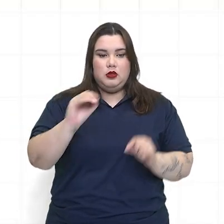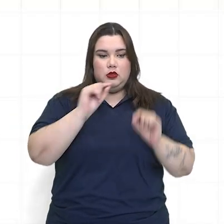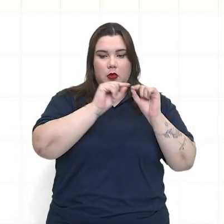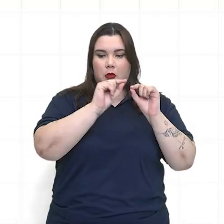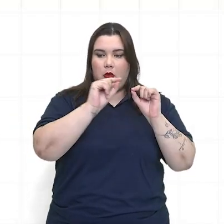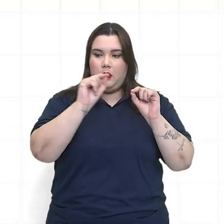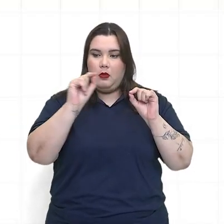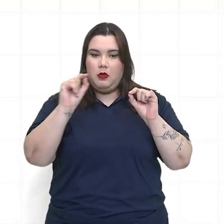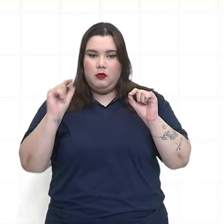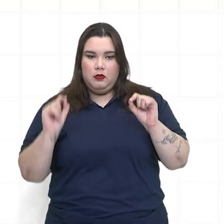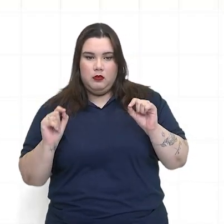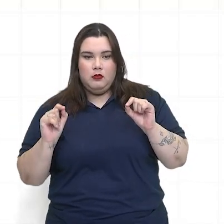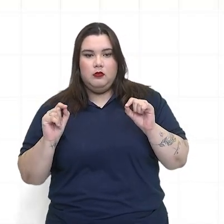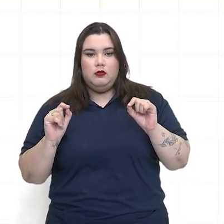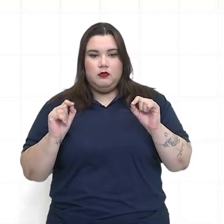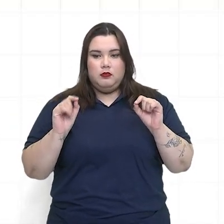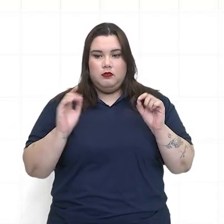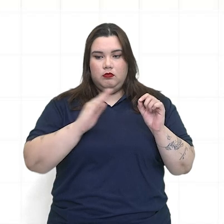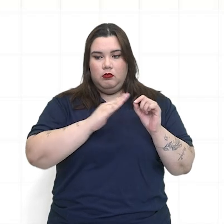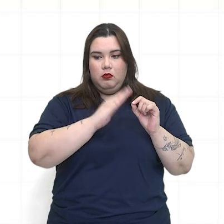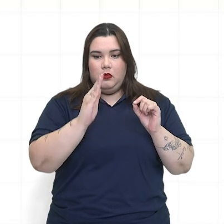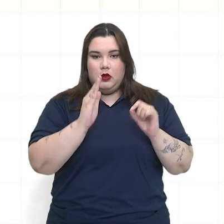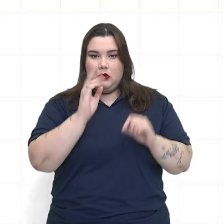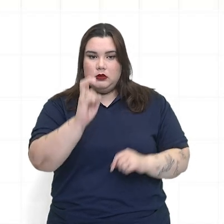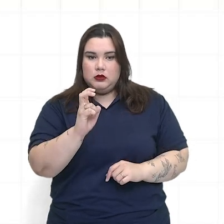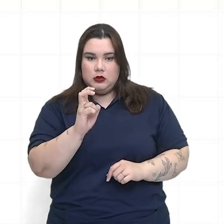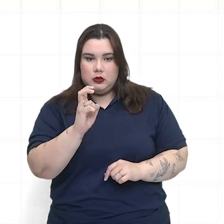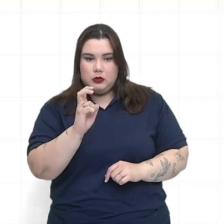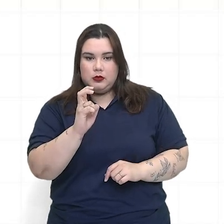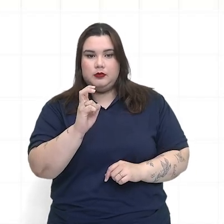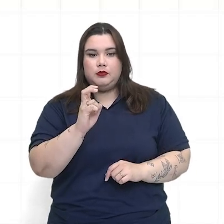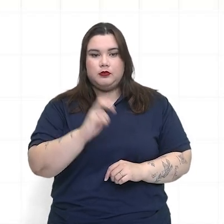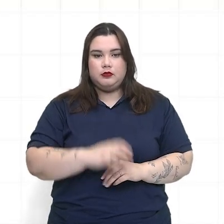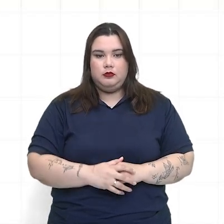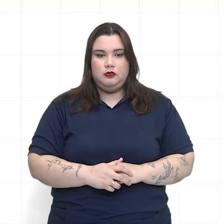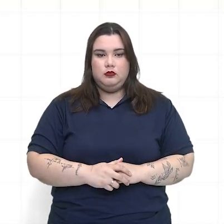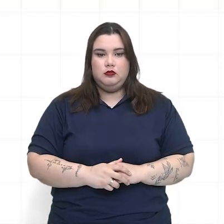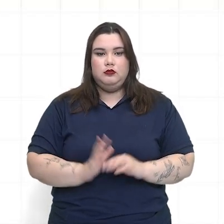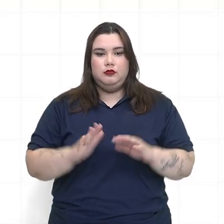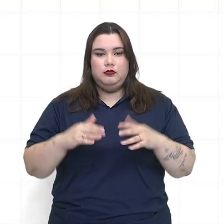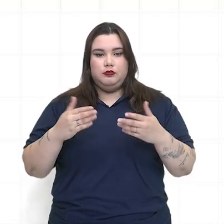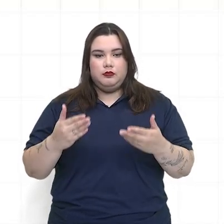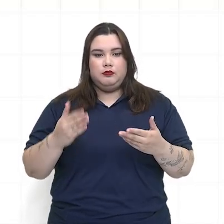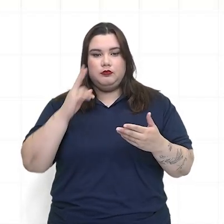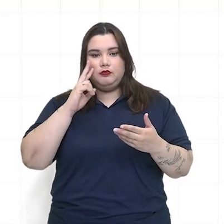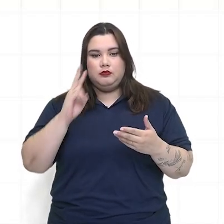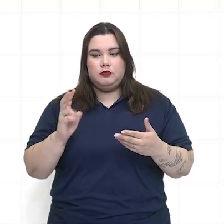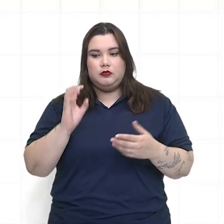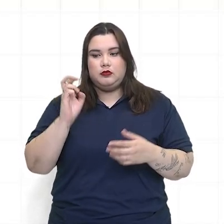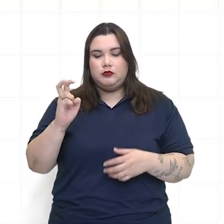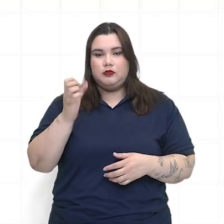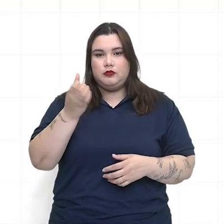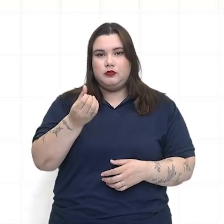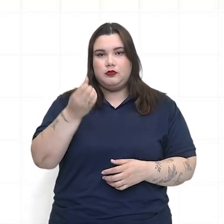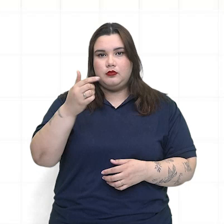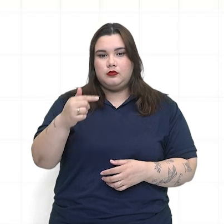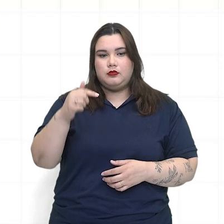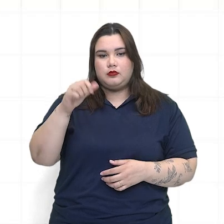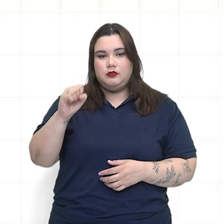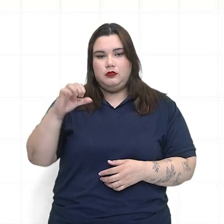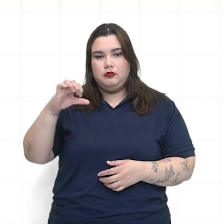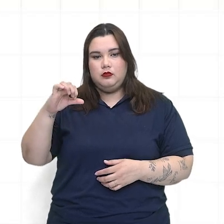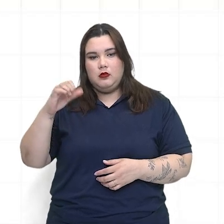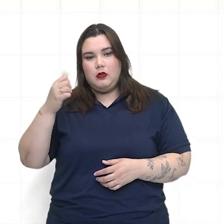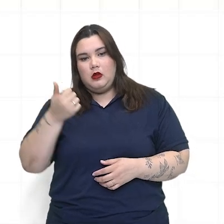verdade. Aqui no meio, a gente tem a medida de 5 graus. E assim por diante. Temos 6 graus, 7,